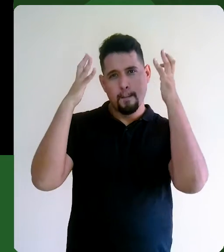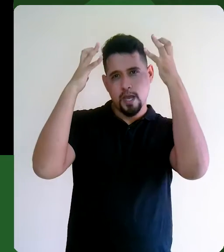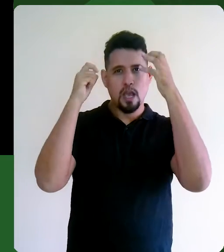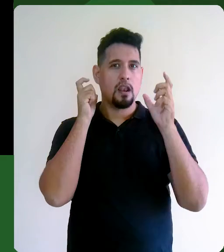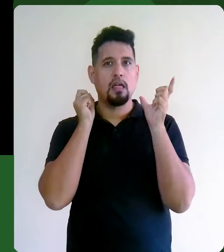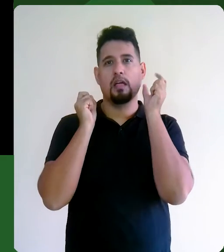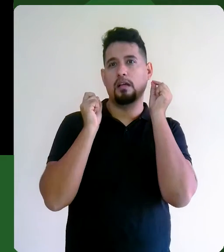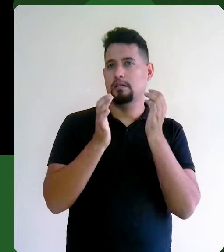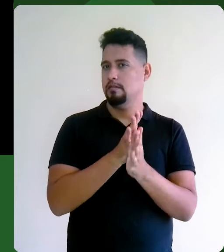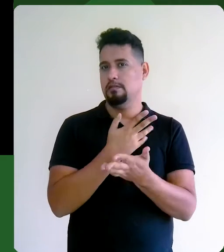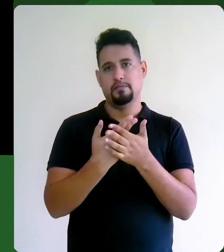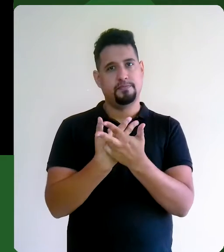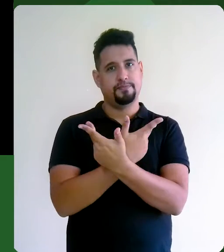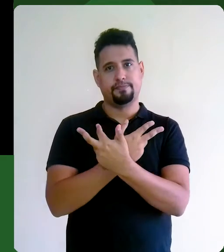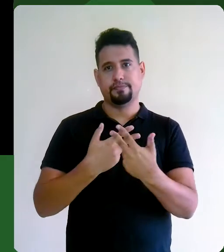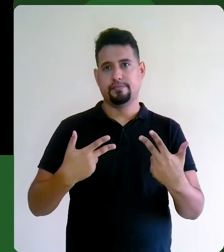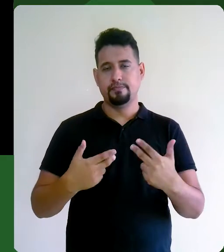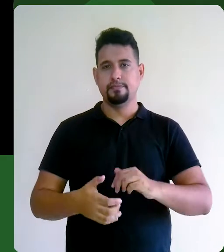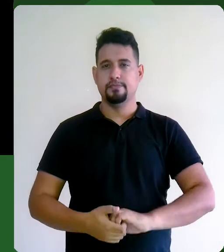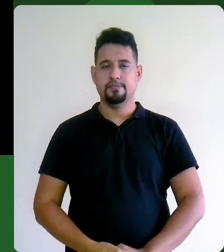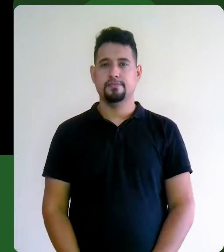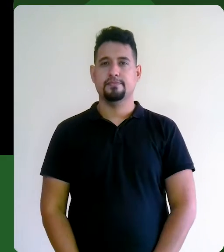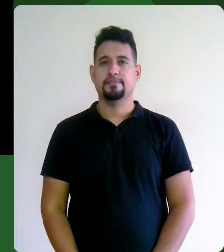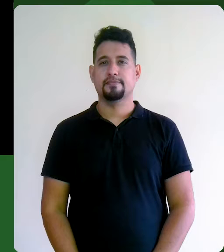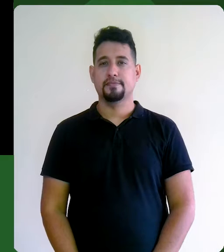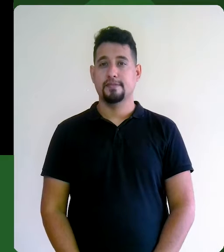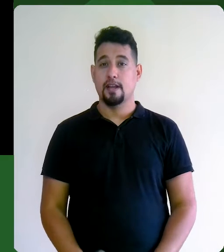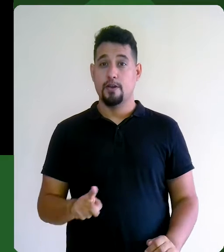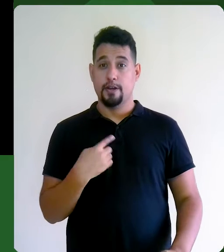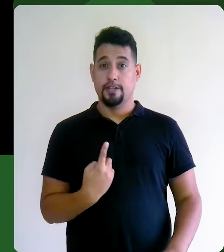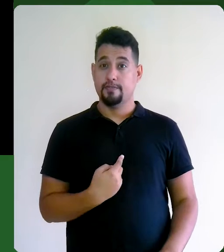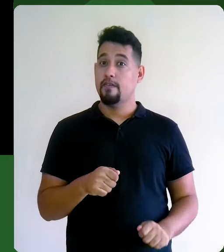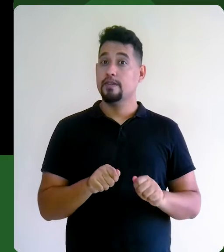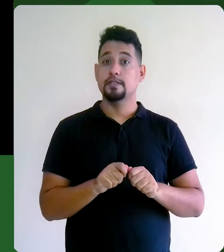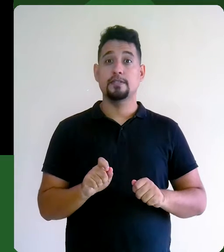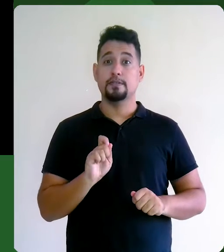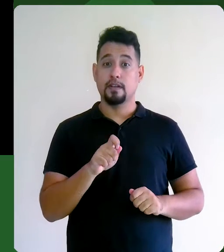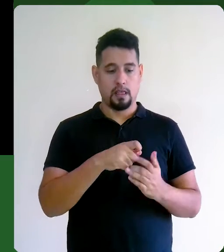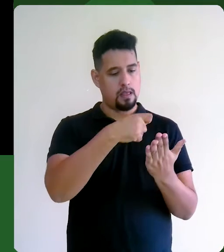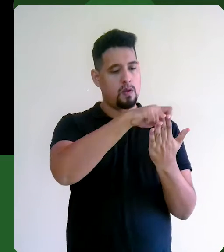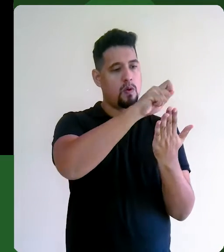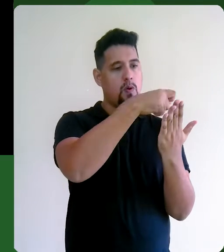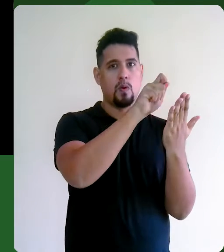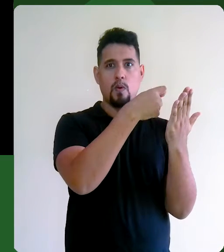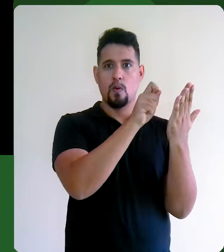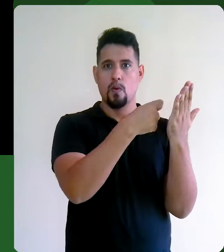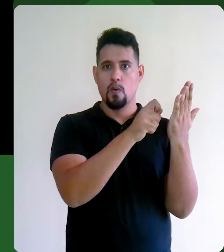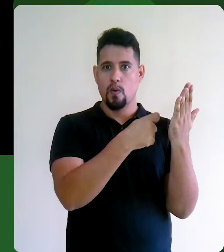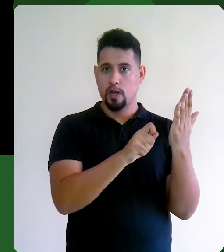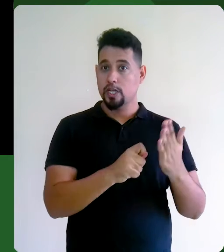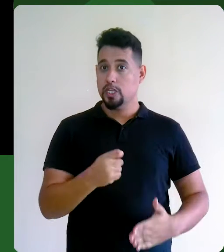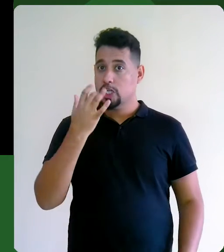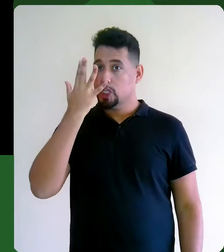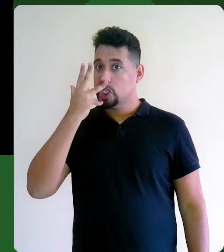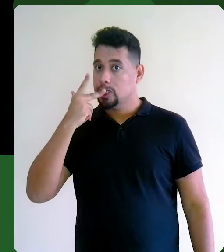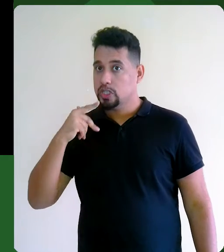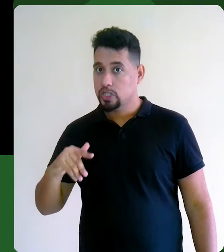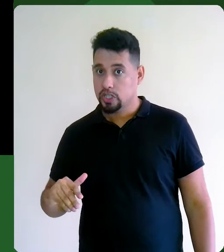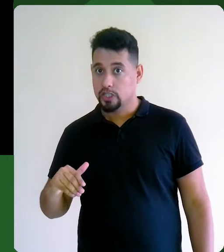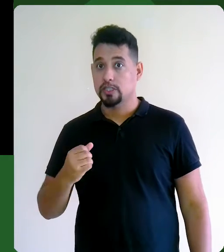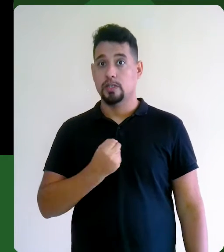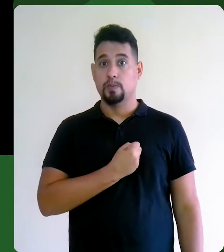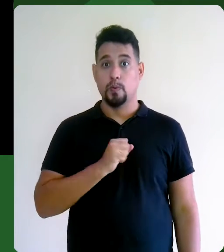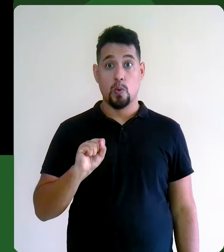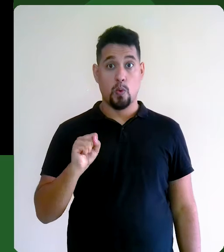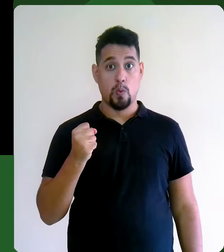um acessório, o que quiser, certo? Então, vamos trabalhar, então, com esse croquis infantil,